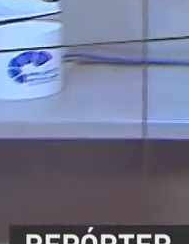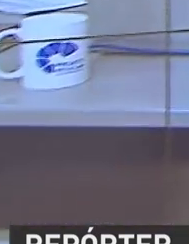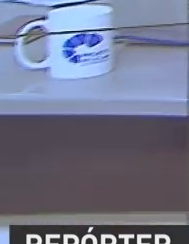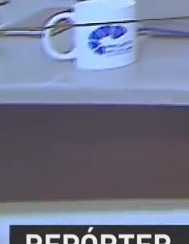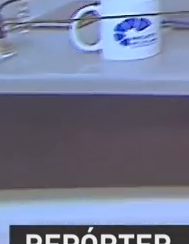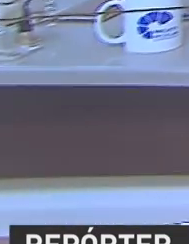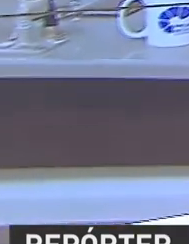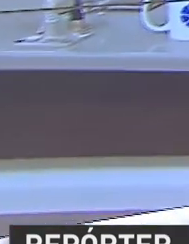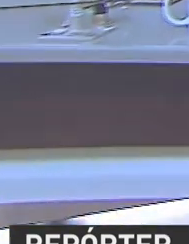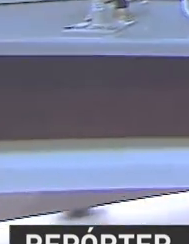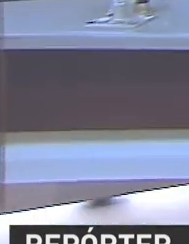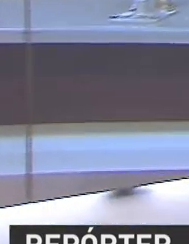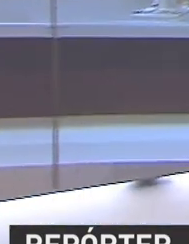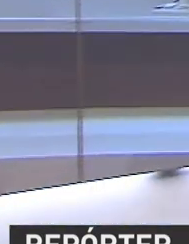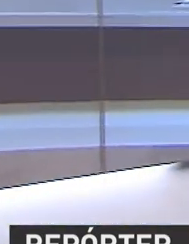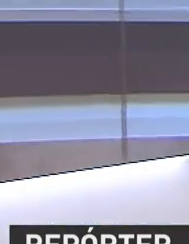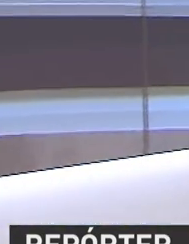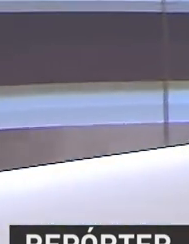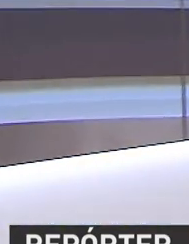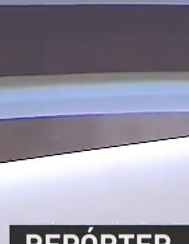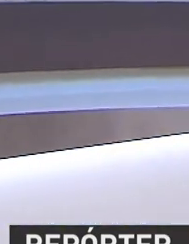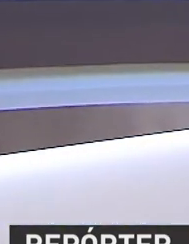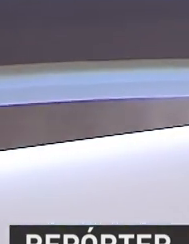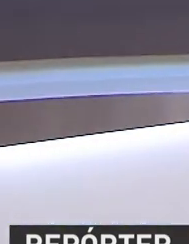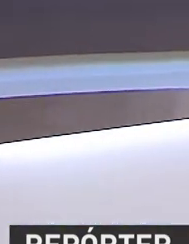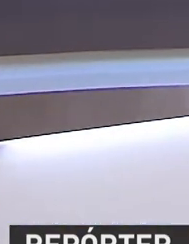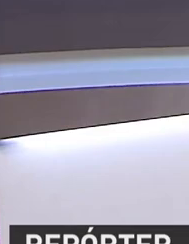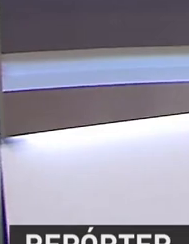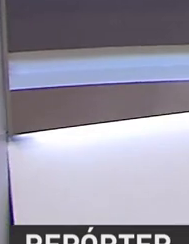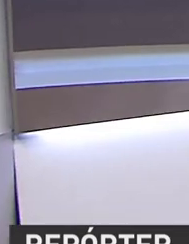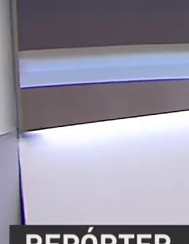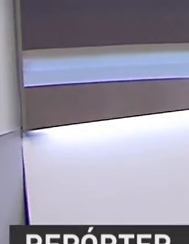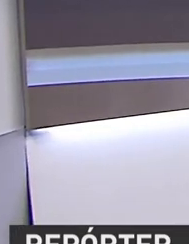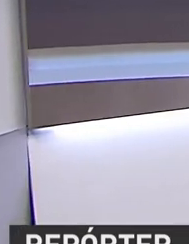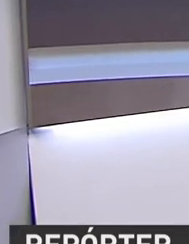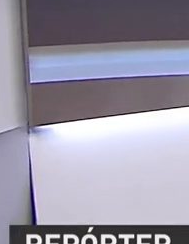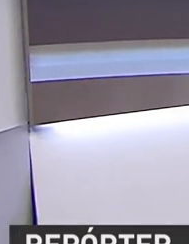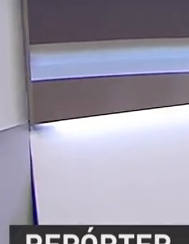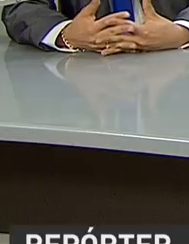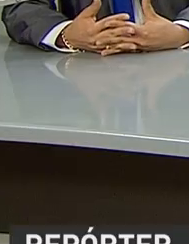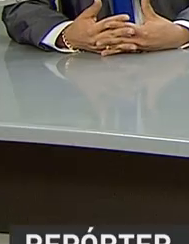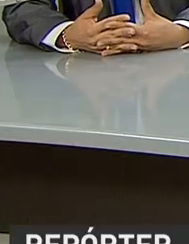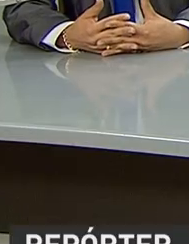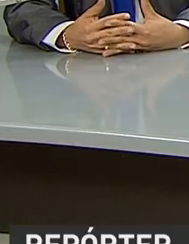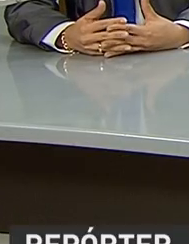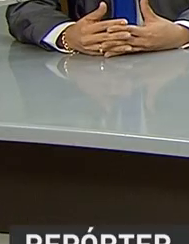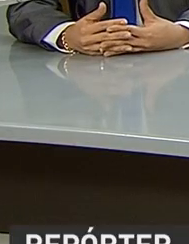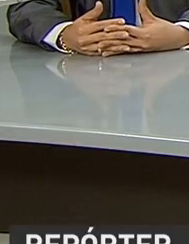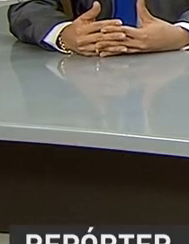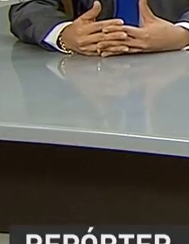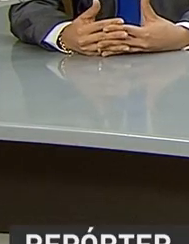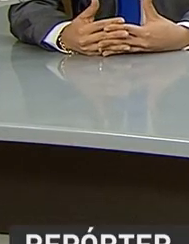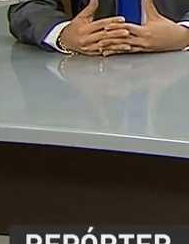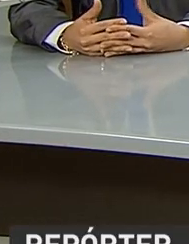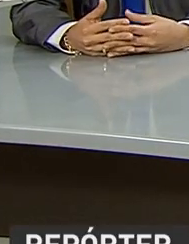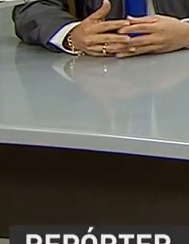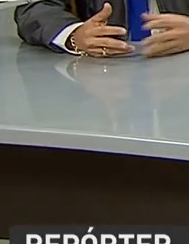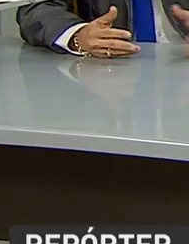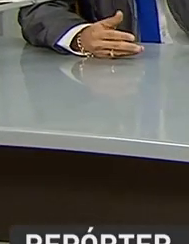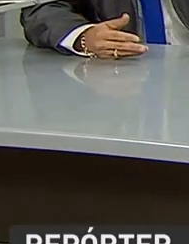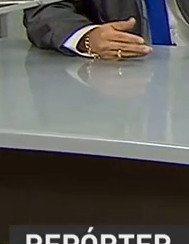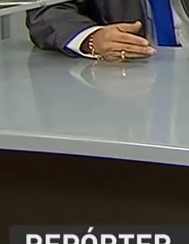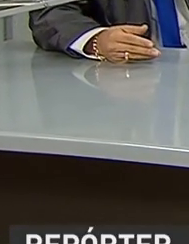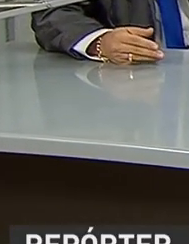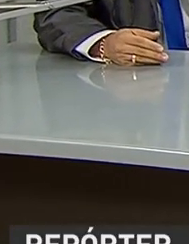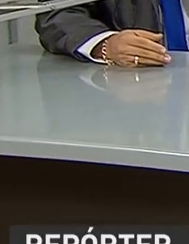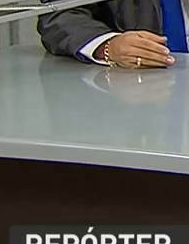a gente acompanha agora um trecho dela vamos acompanhar identidade jovem no dia 6 de dezembro eh do